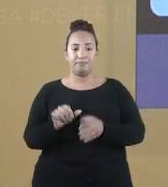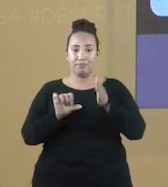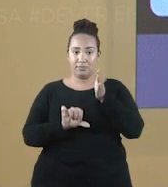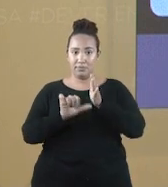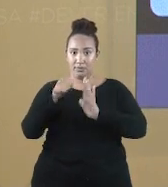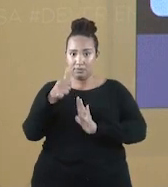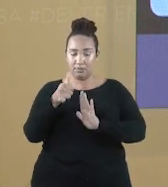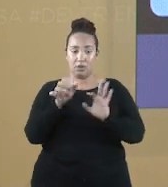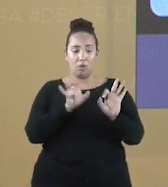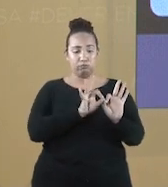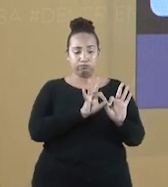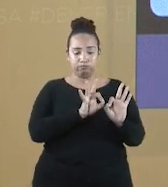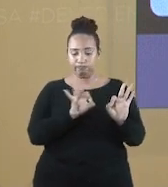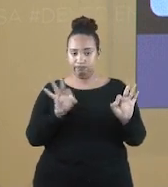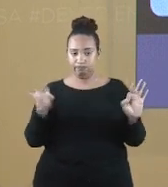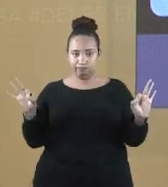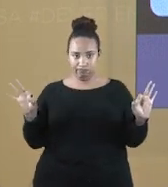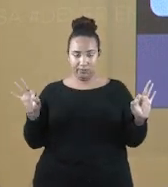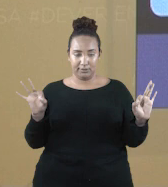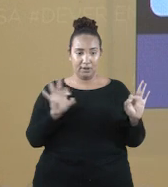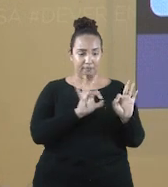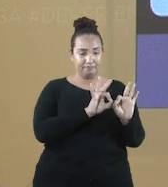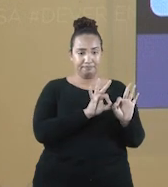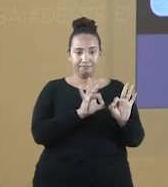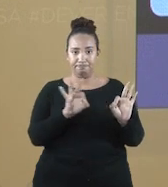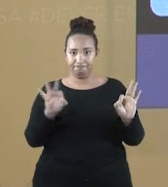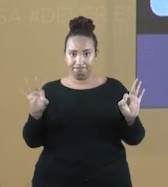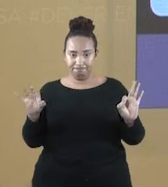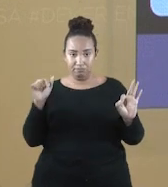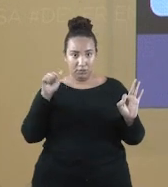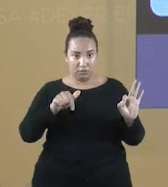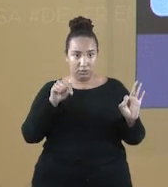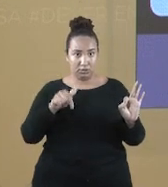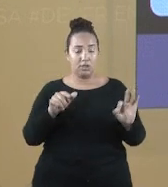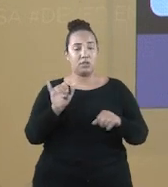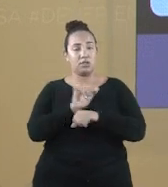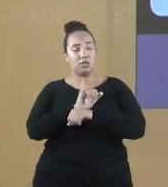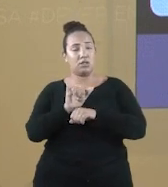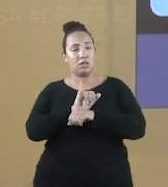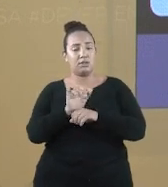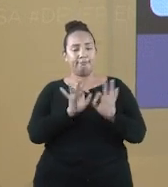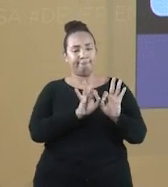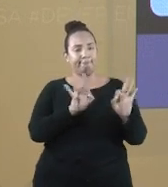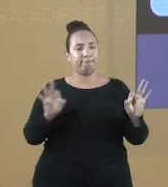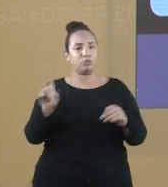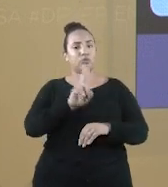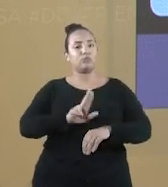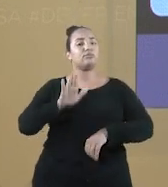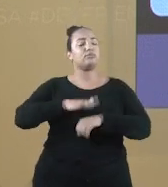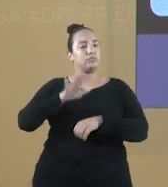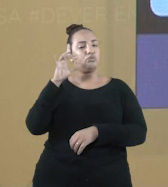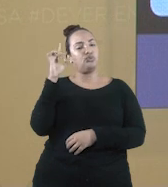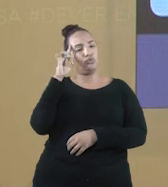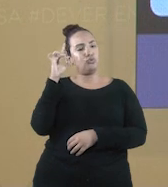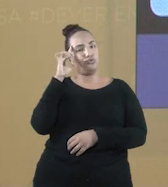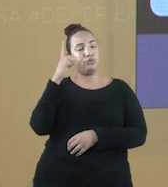Primeiramente, as medidas de comprimento. As medidas de comprimento são alguns dos mecanismos de medição mais utilizados no